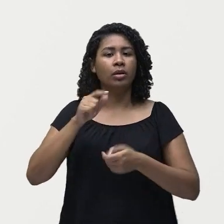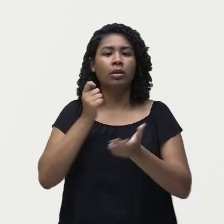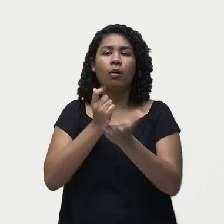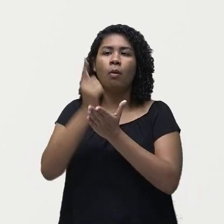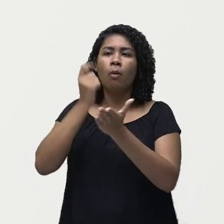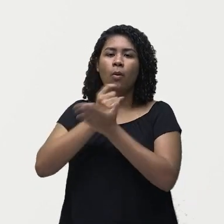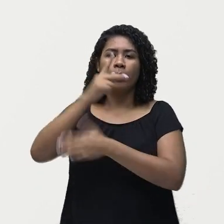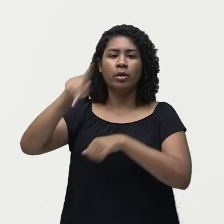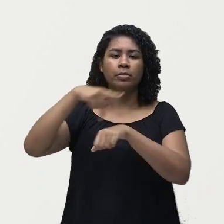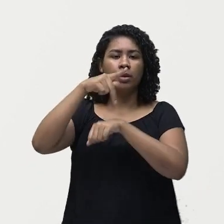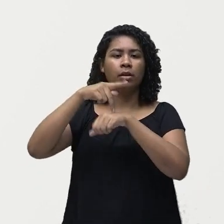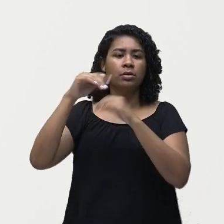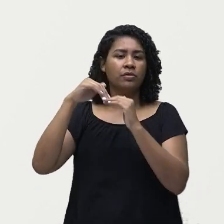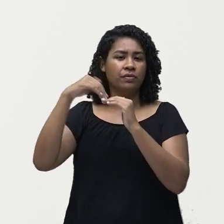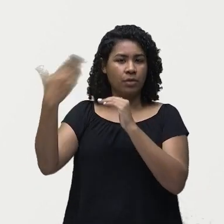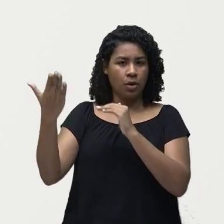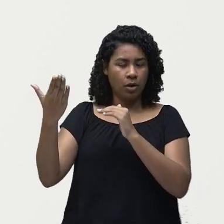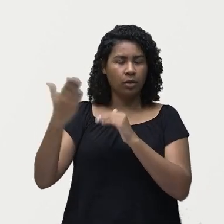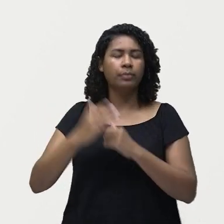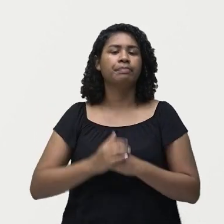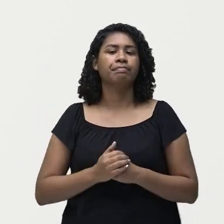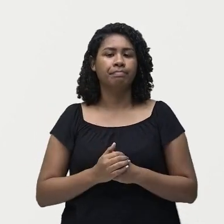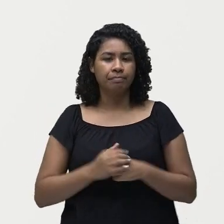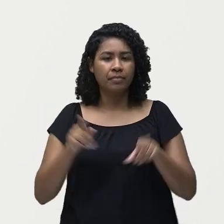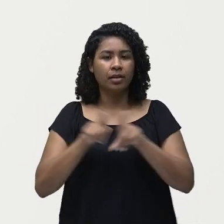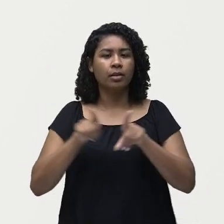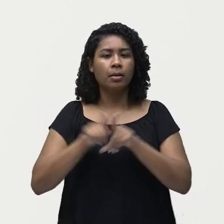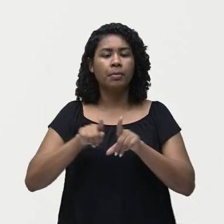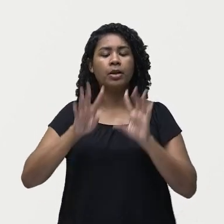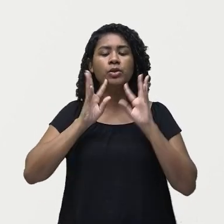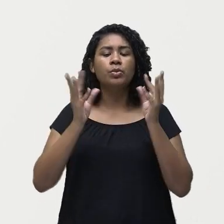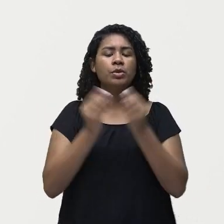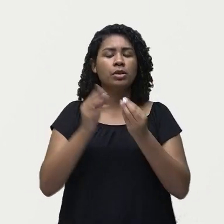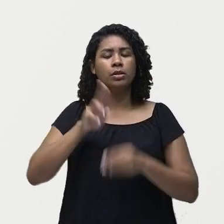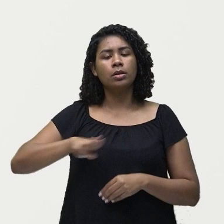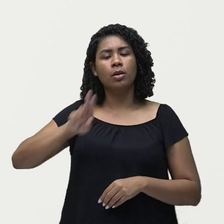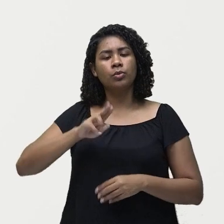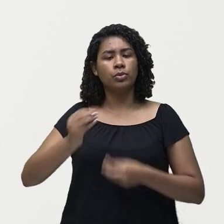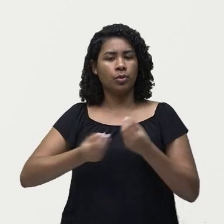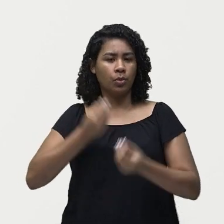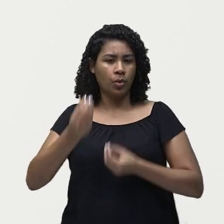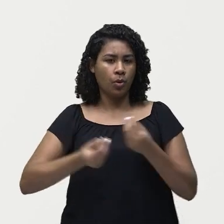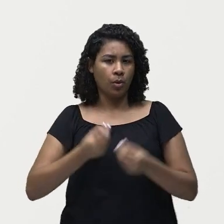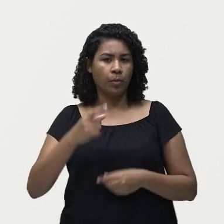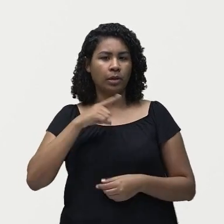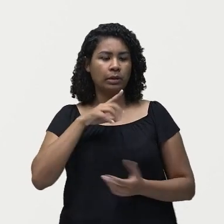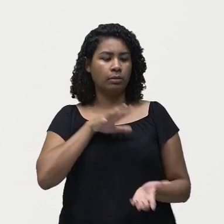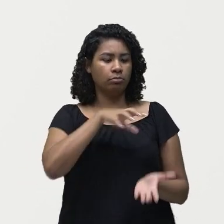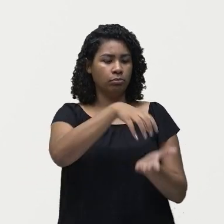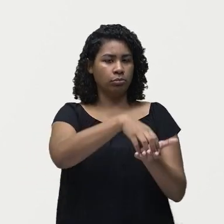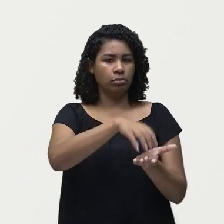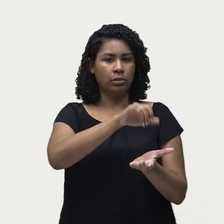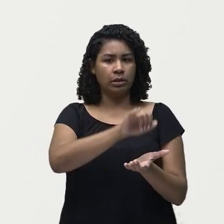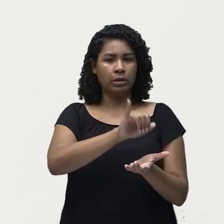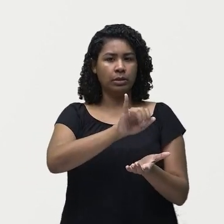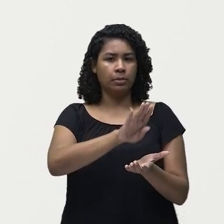importação, no comércio e na utilização da substância. O IBAMA, né, a gente tem aqui o sigla do